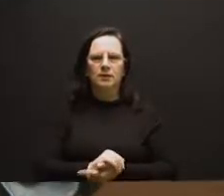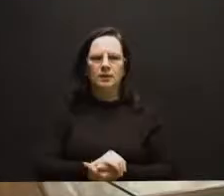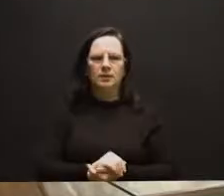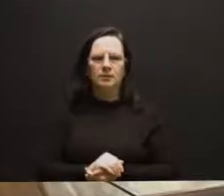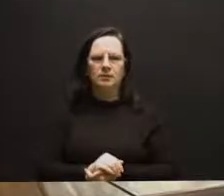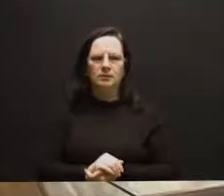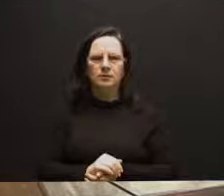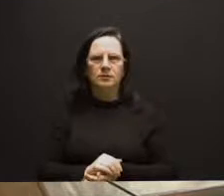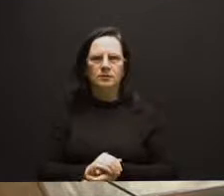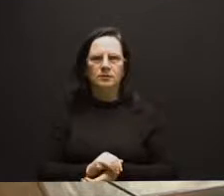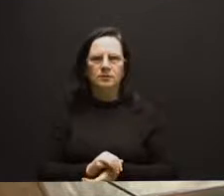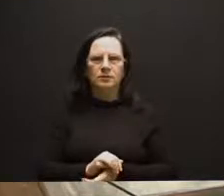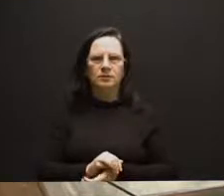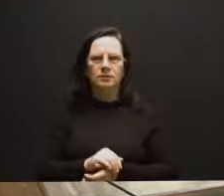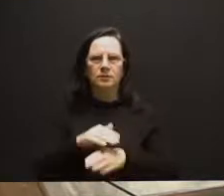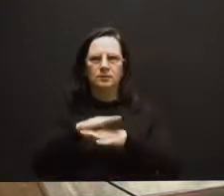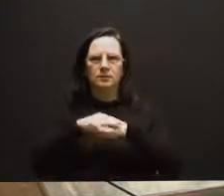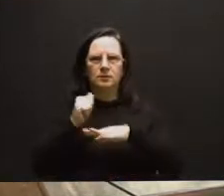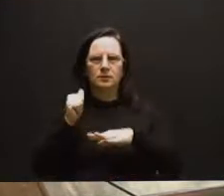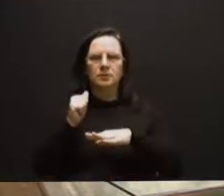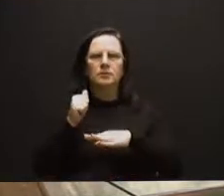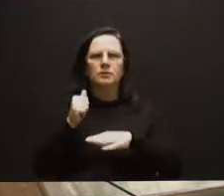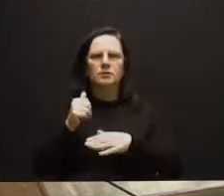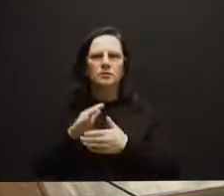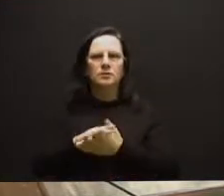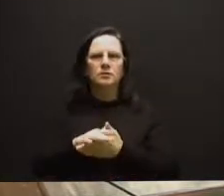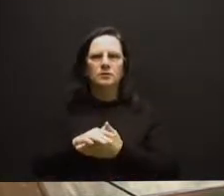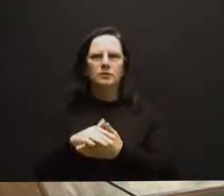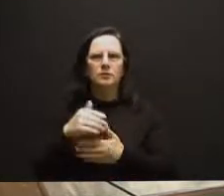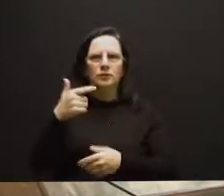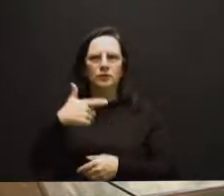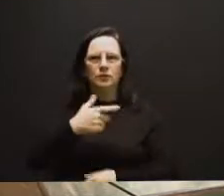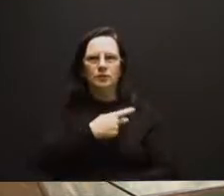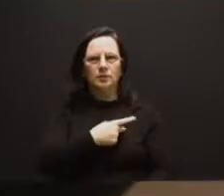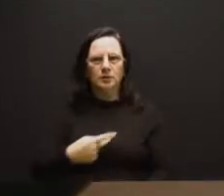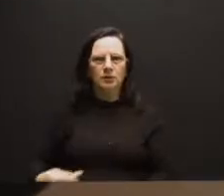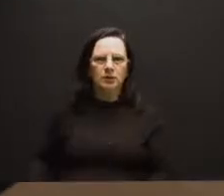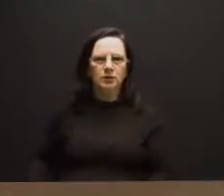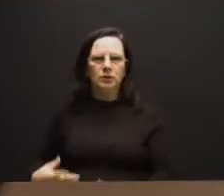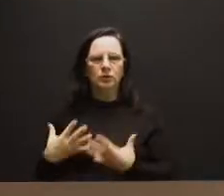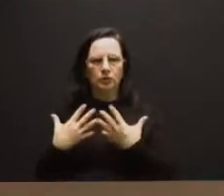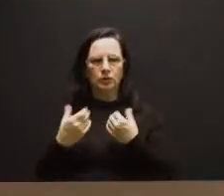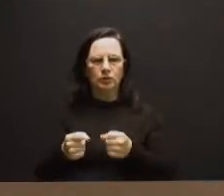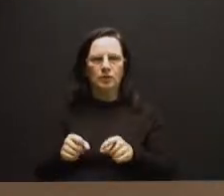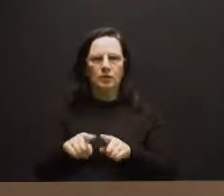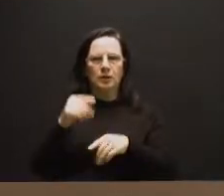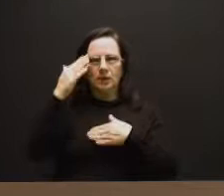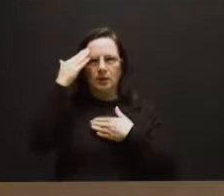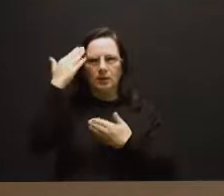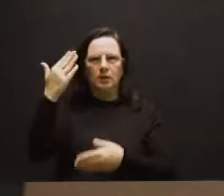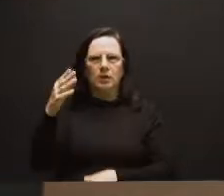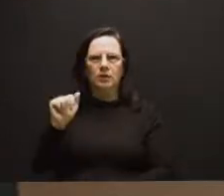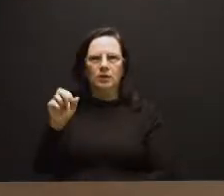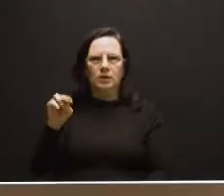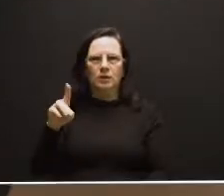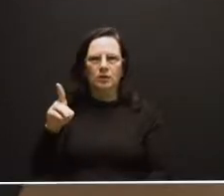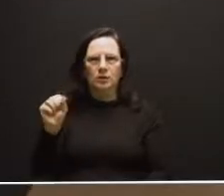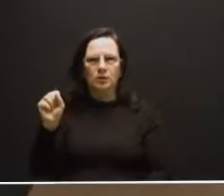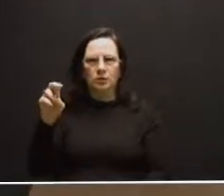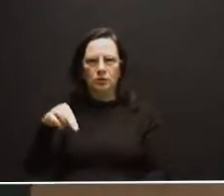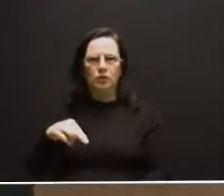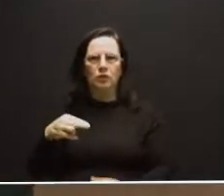convidou primeiramente o vice-presidente assumir a vice-presidência agradeço ao vereador o ano exportando para a segunda secretaria